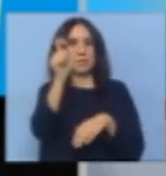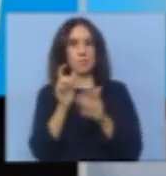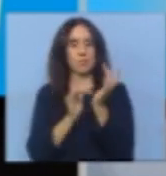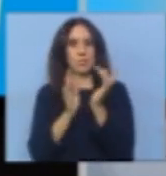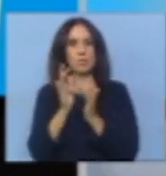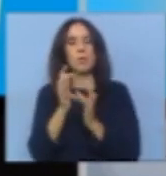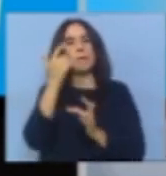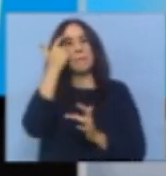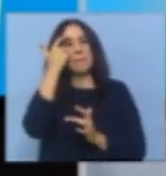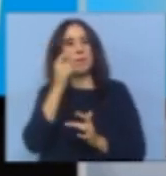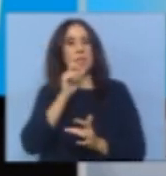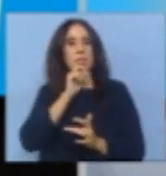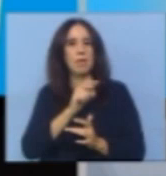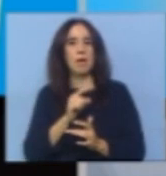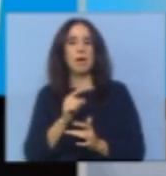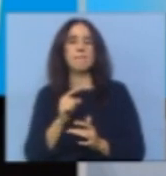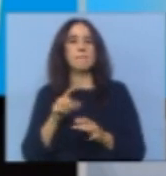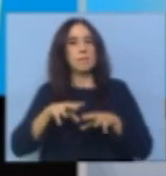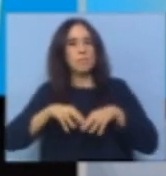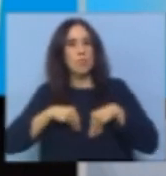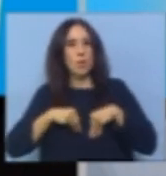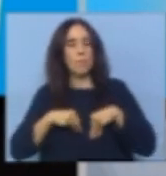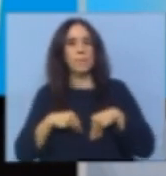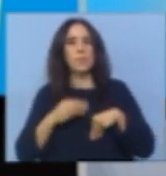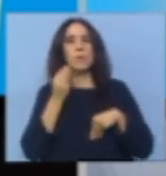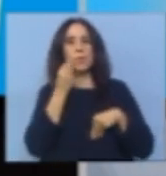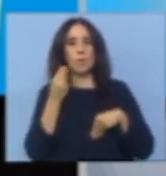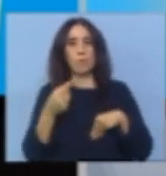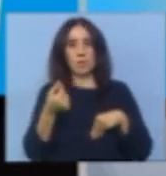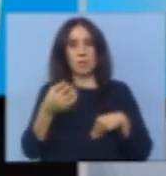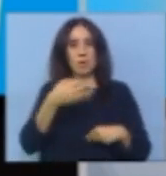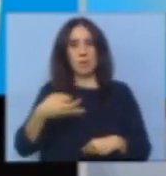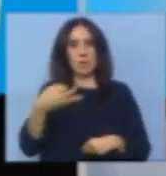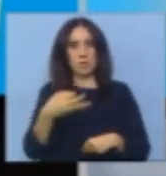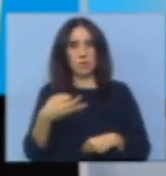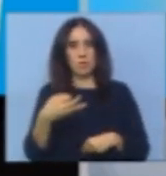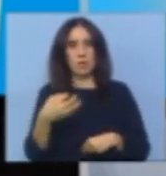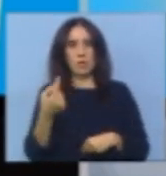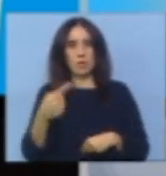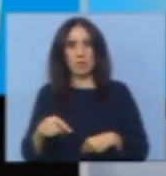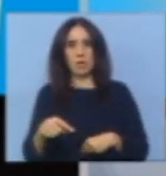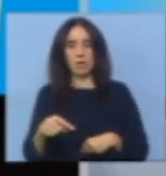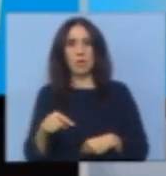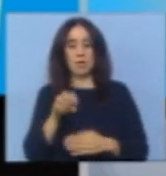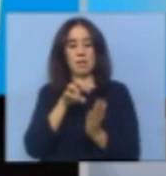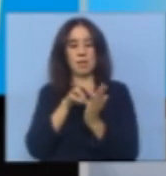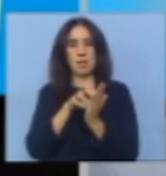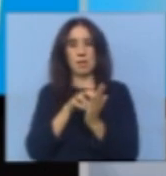uma espécie de relação pacífica, fazendo com que o dinheiro que levasse a esfinge de